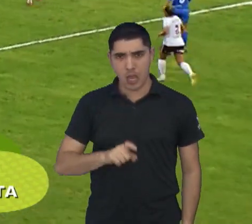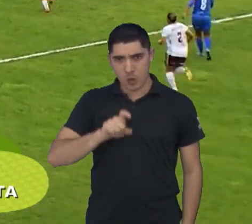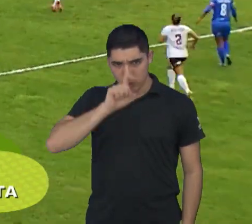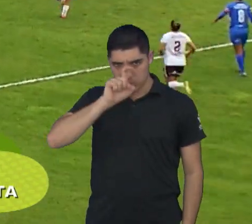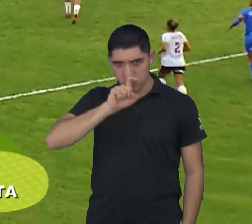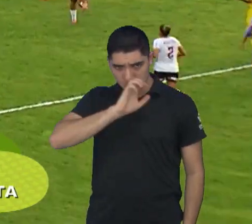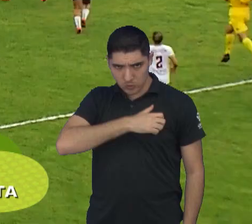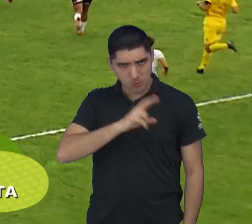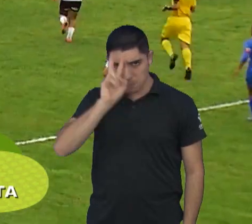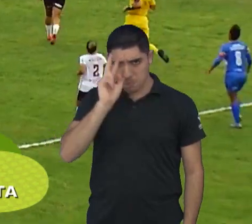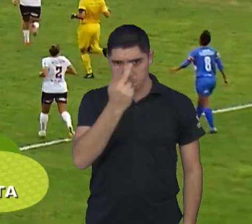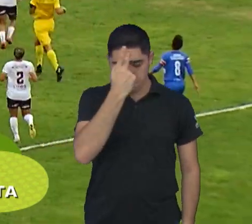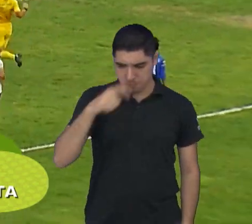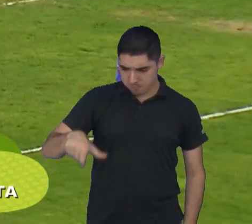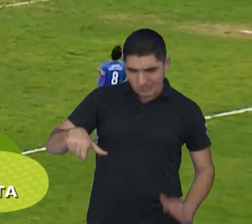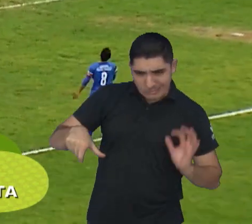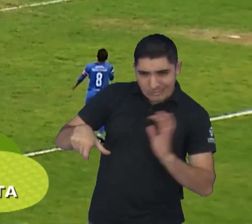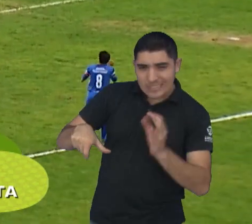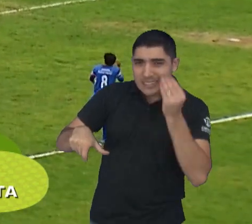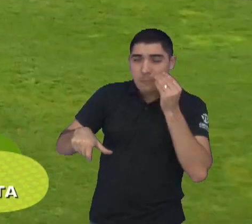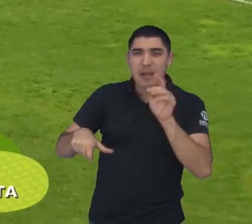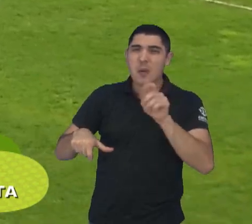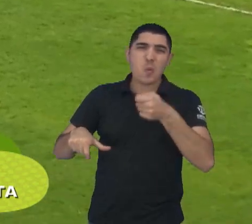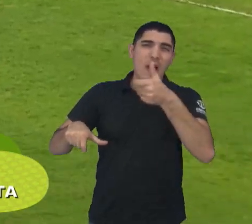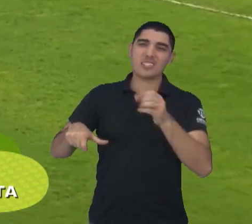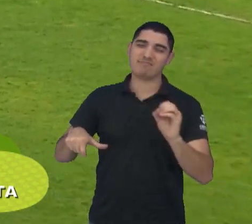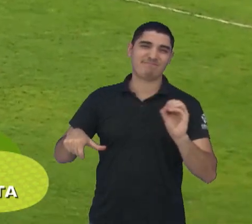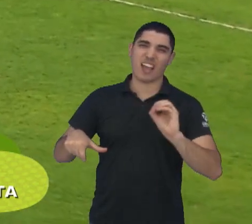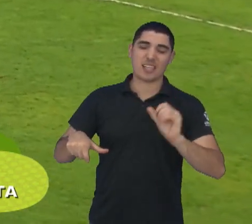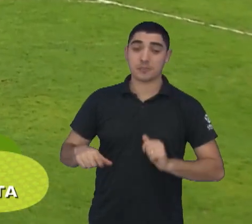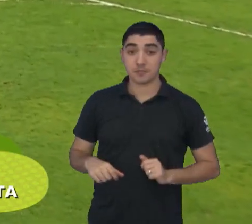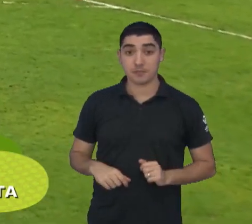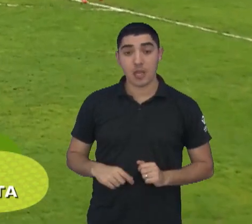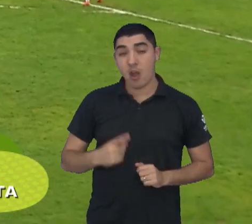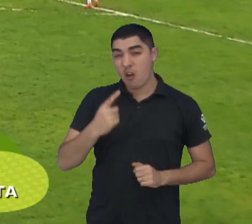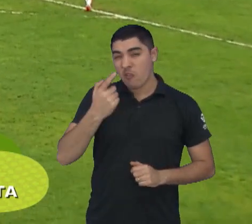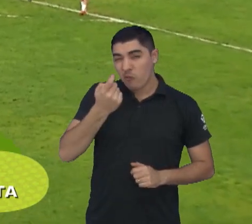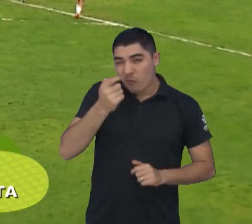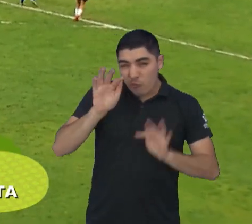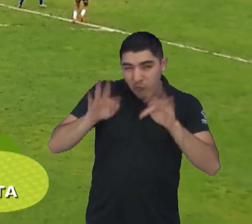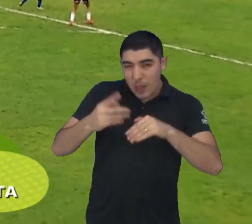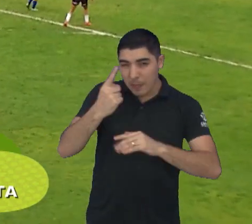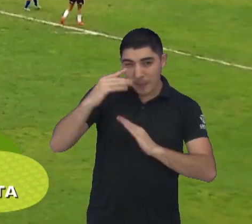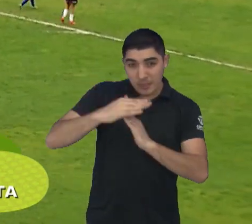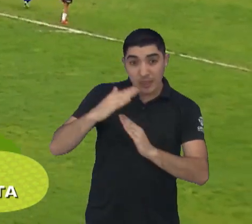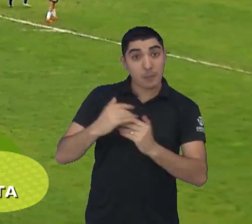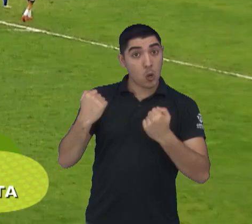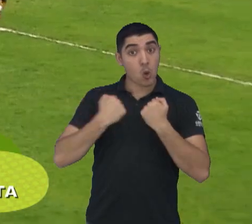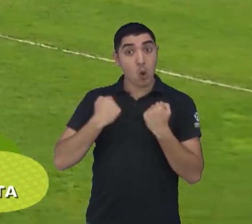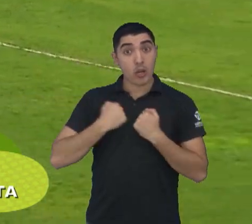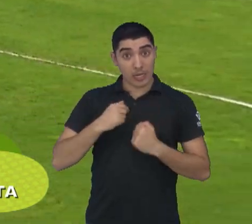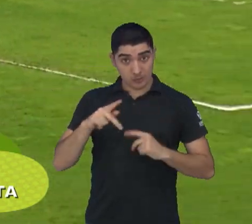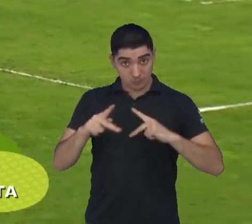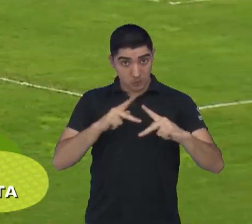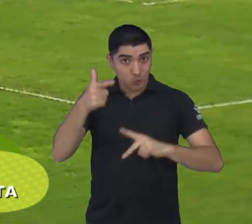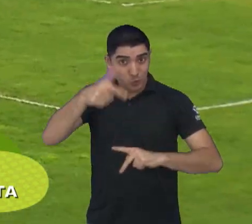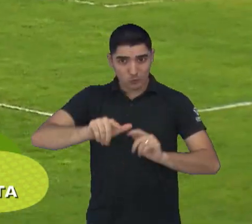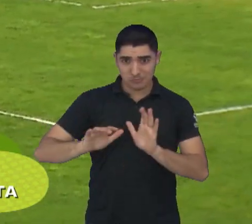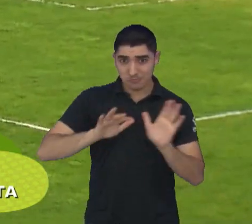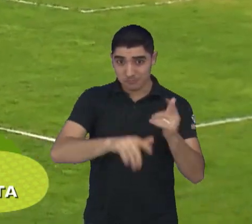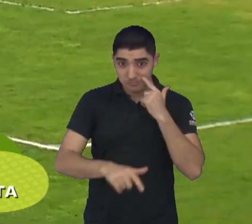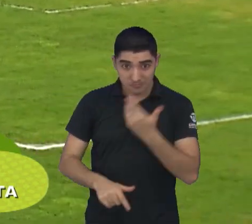respondia, mas sem levar muito perigo. No final do primeiro tempo, a goleira Zani ainda salvou o São José 2